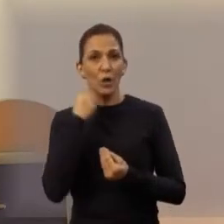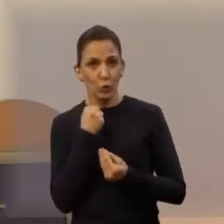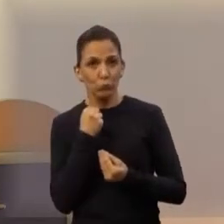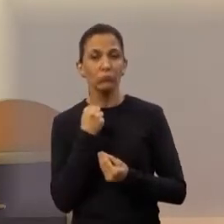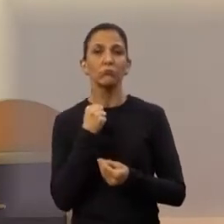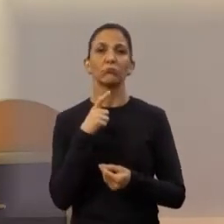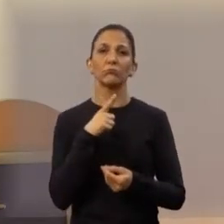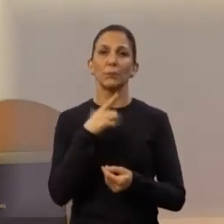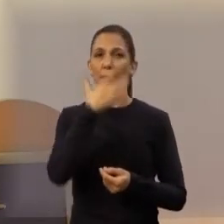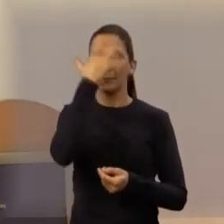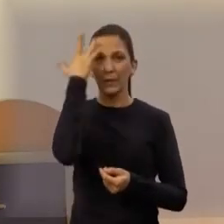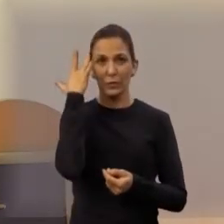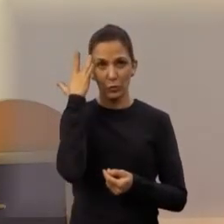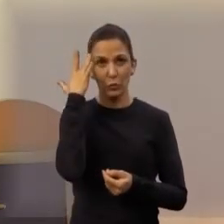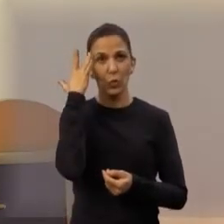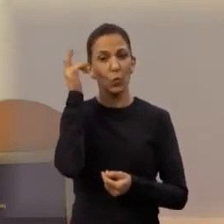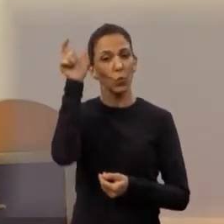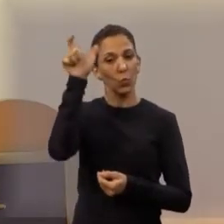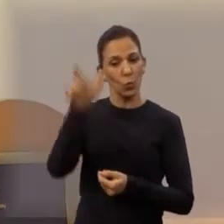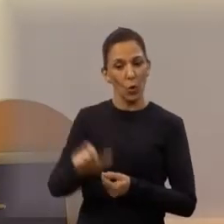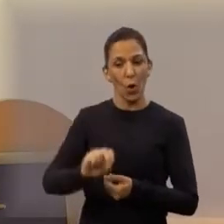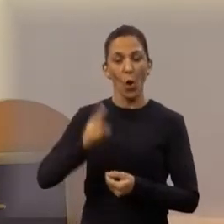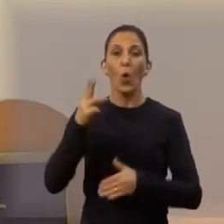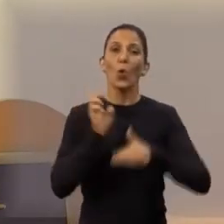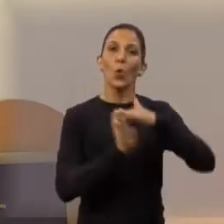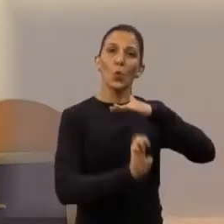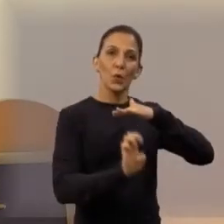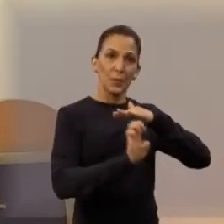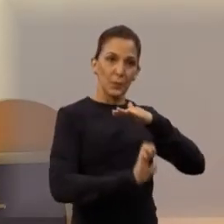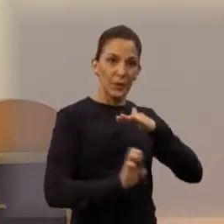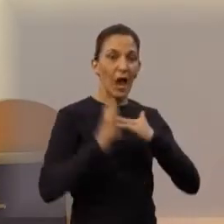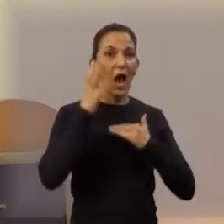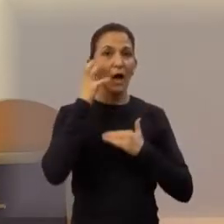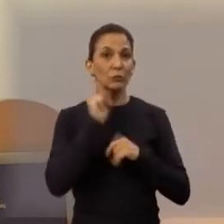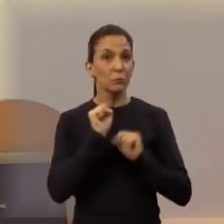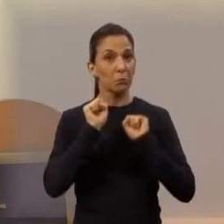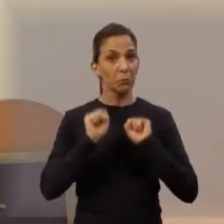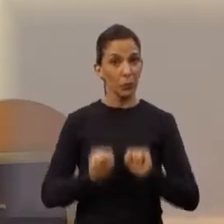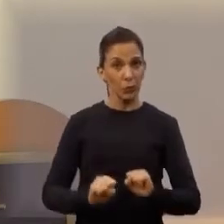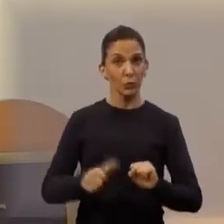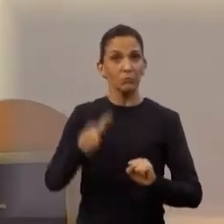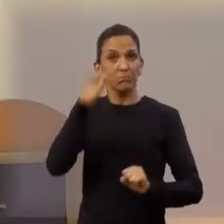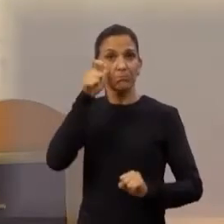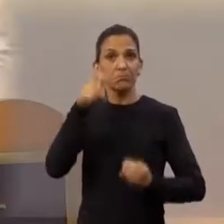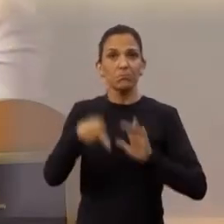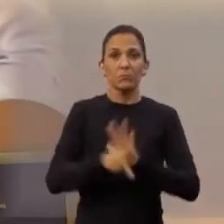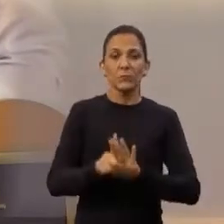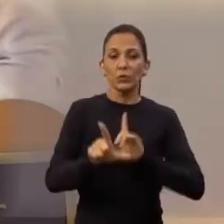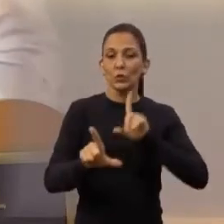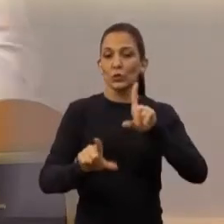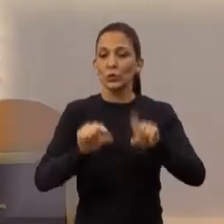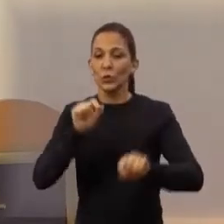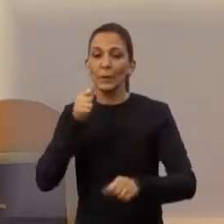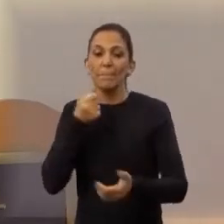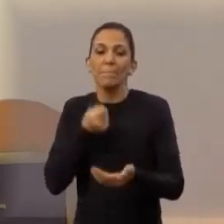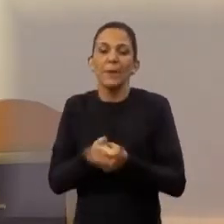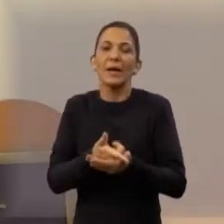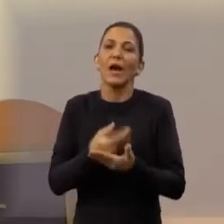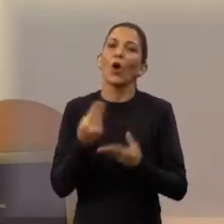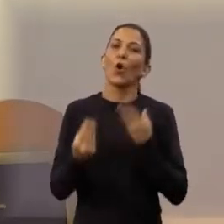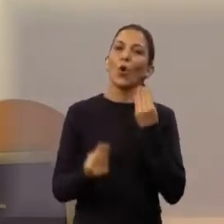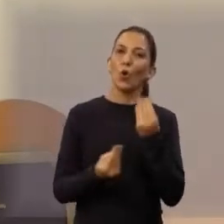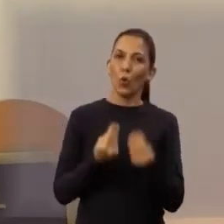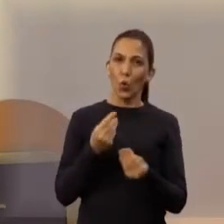aí de um atleta a pessoa física ou pessoa jurídica tá então o interessado também pode depois escolher a forma de pagamento